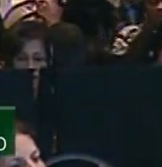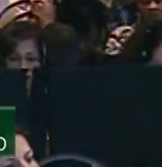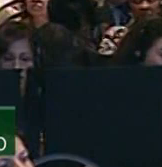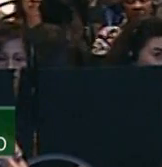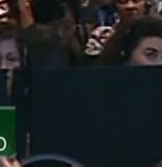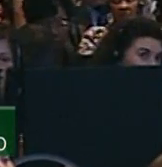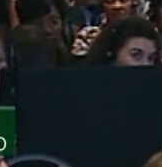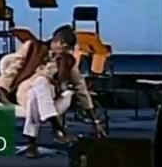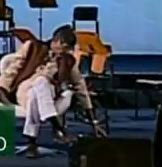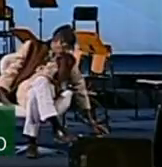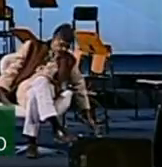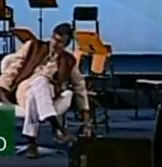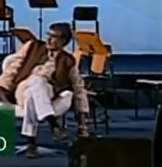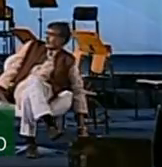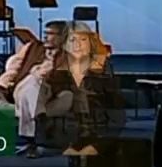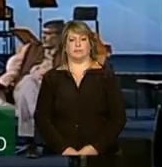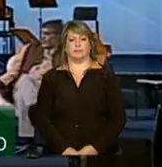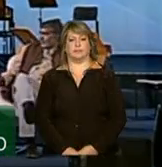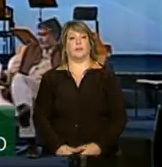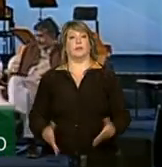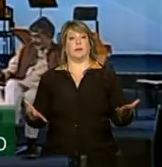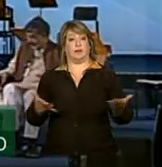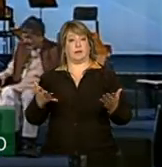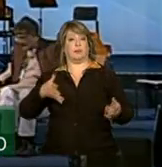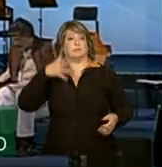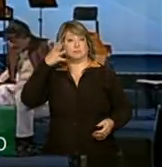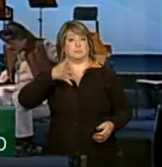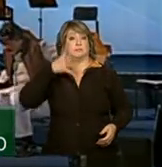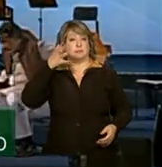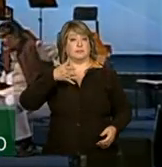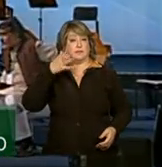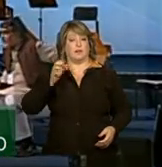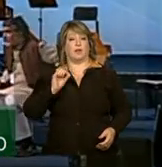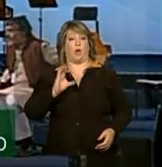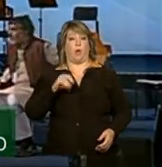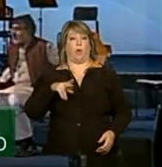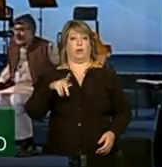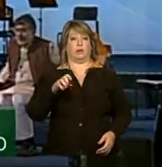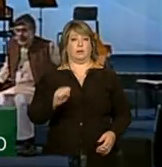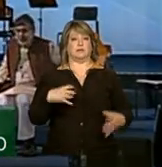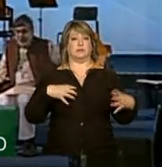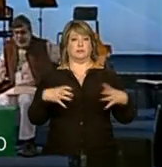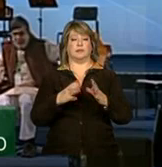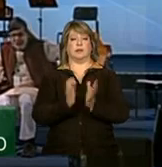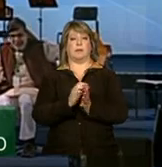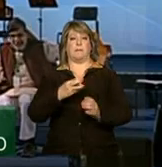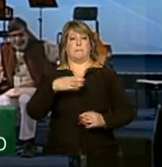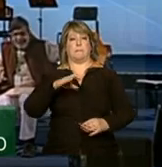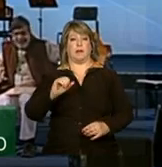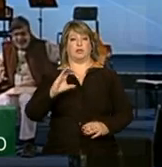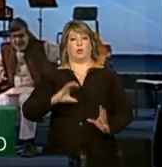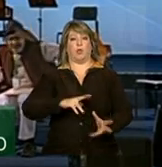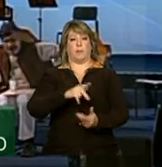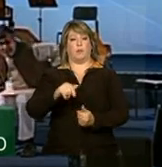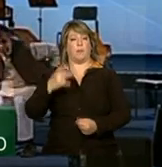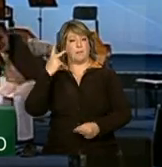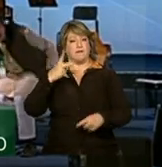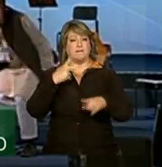Com a palavra, o senhor Kailash Satyarthi, da organização não-governamental Marcha Global contra o Trabalho